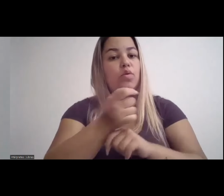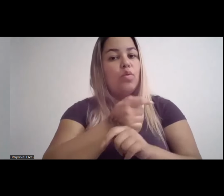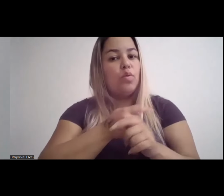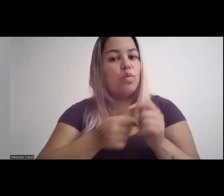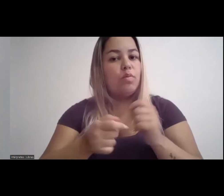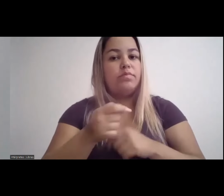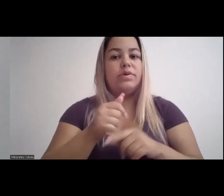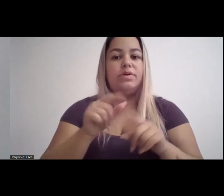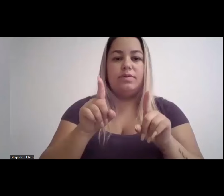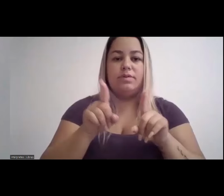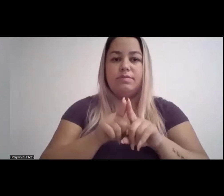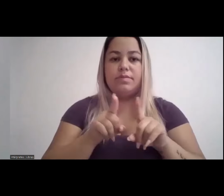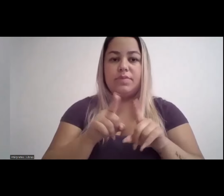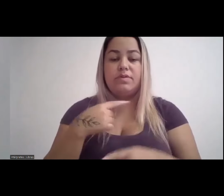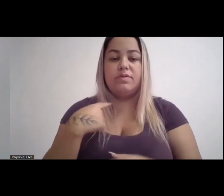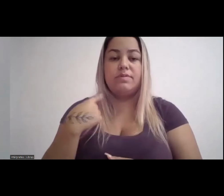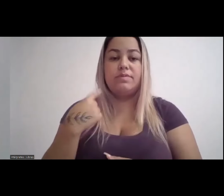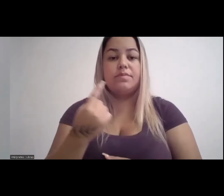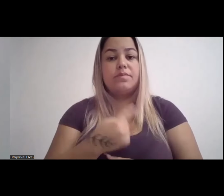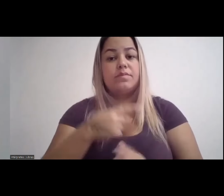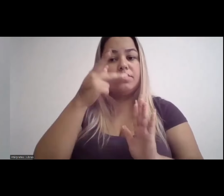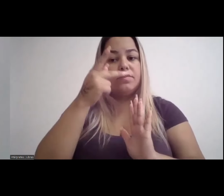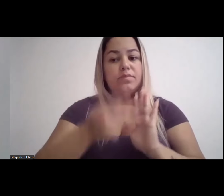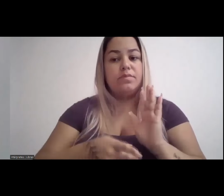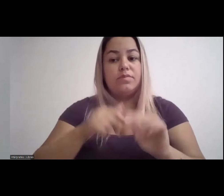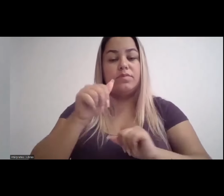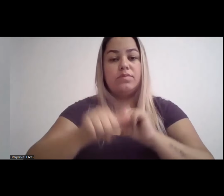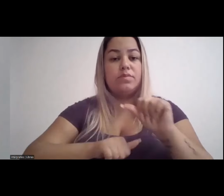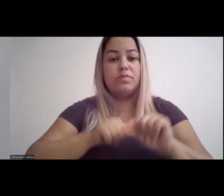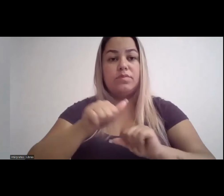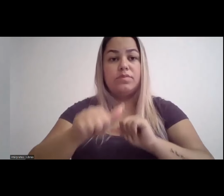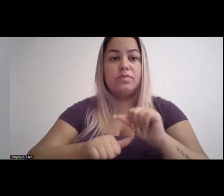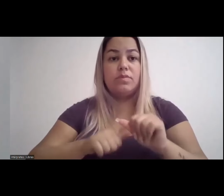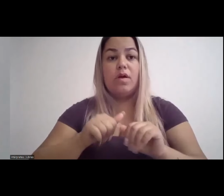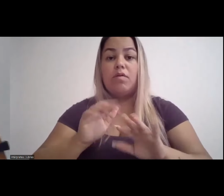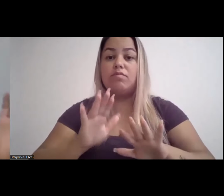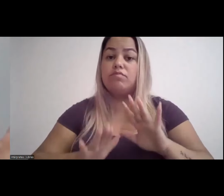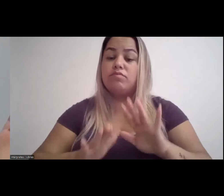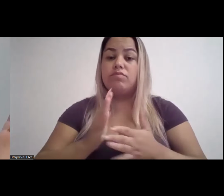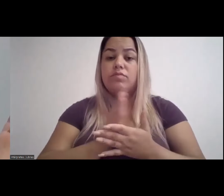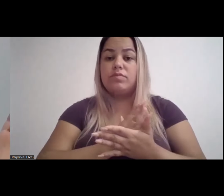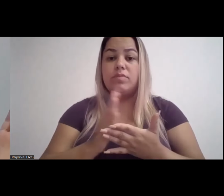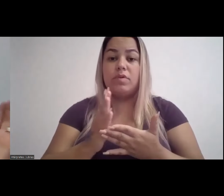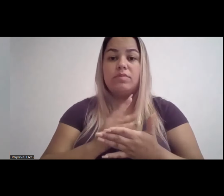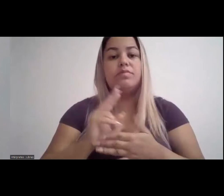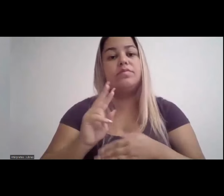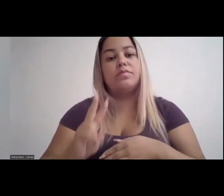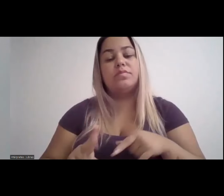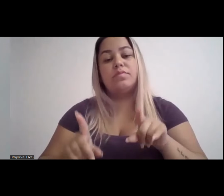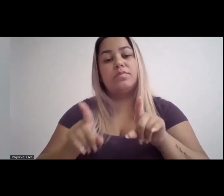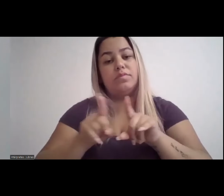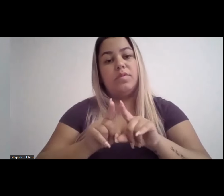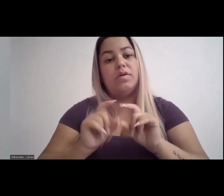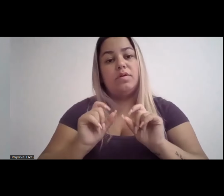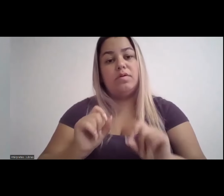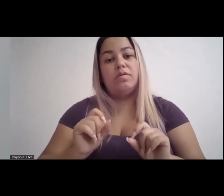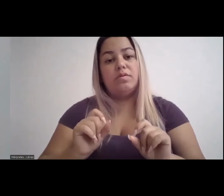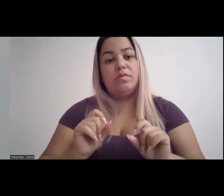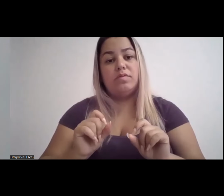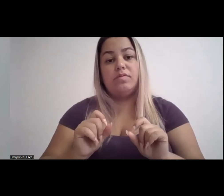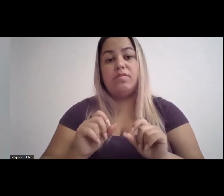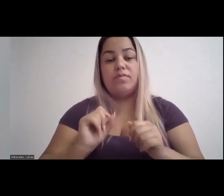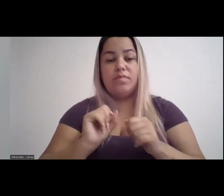E nos nossos projetos de inovação, a gente muitas vezes, a gente lança mão de muitos métodos e abordagens, mas uma das coisas que a gente sempre